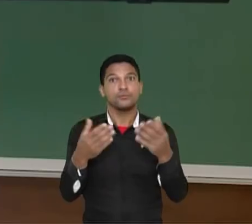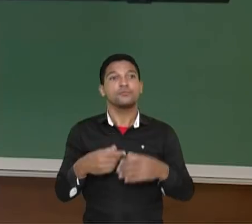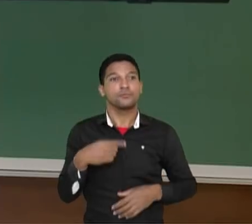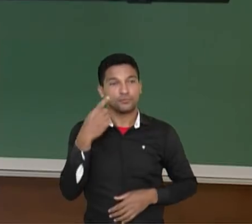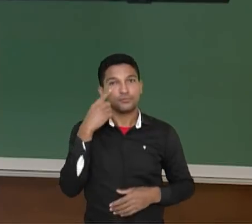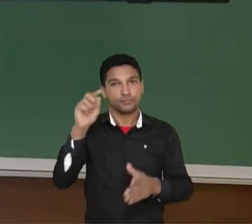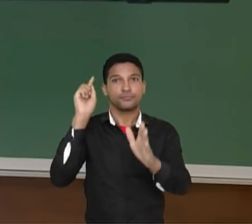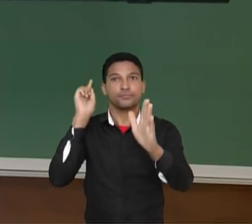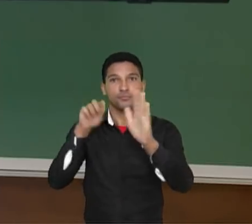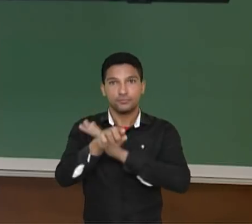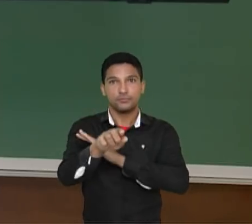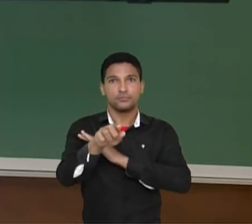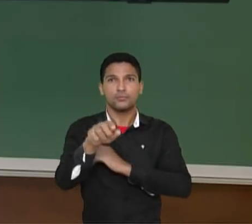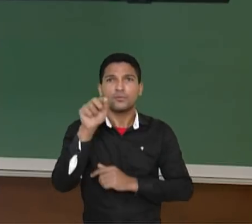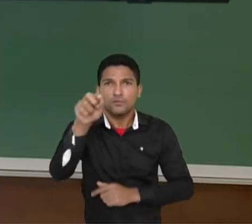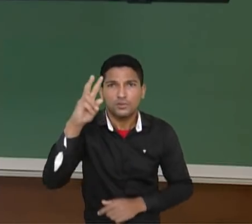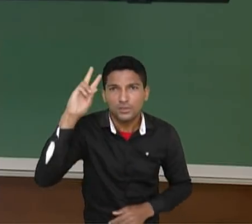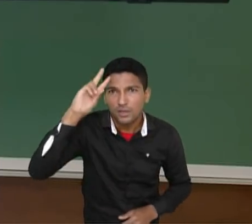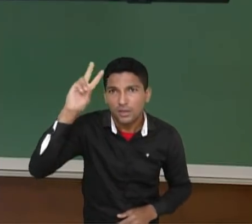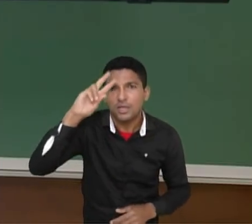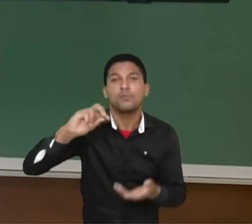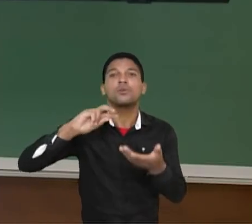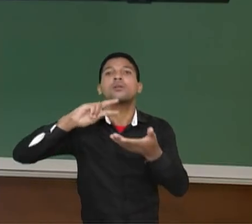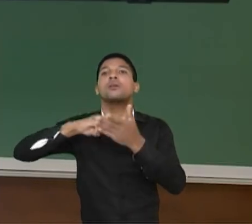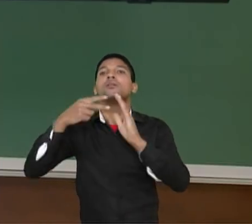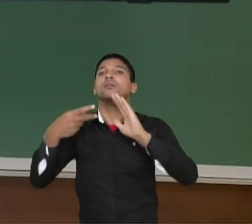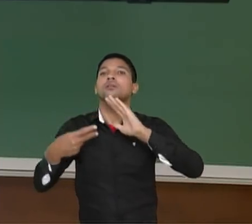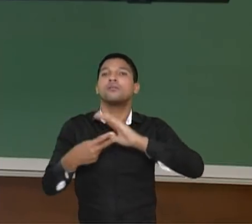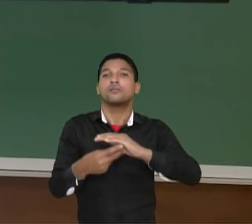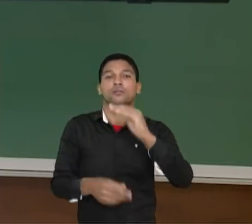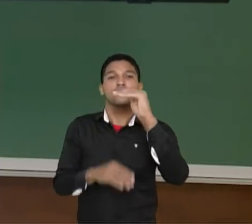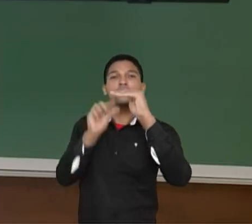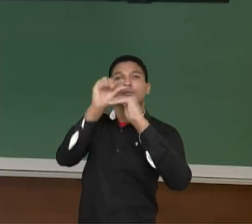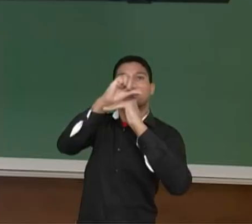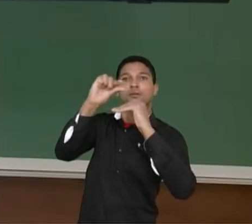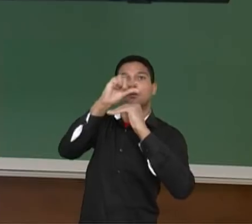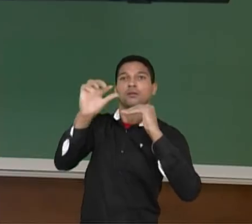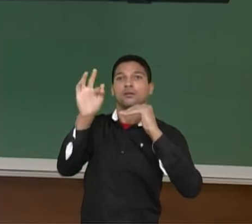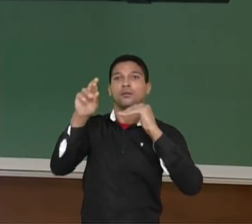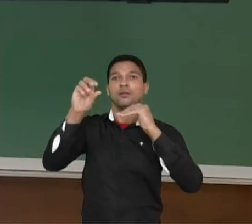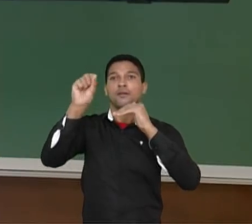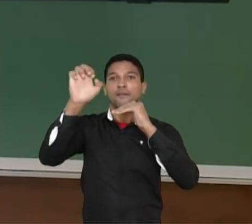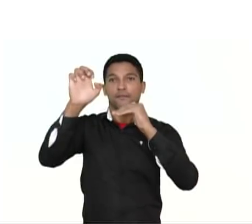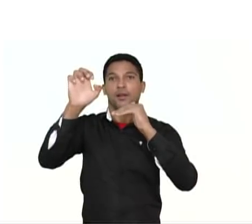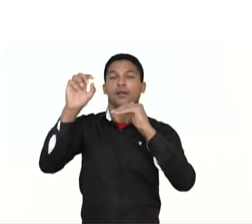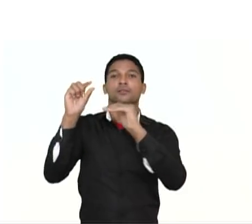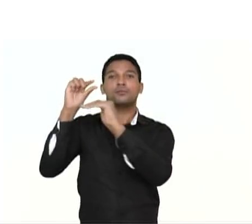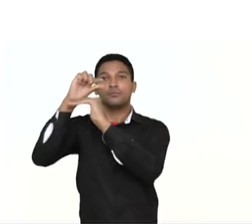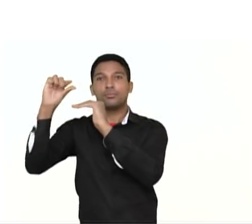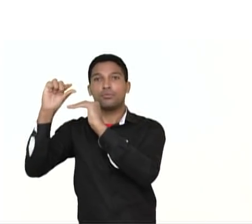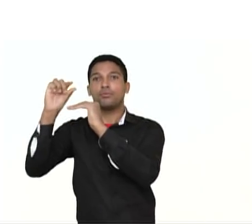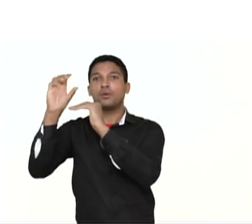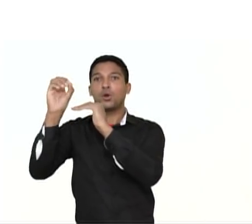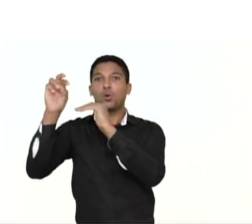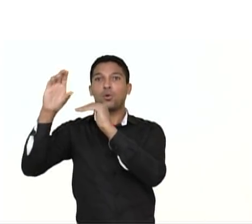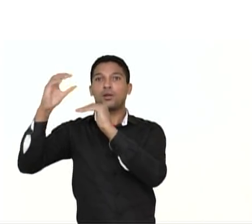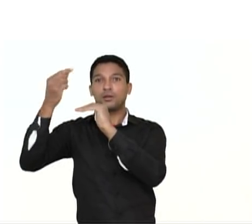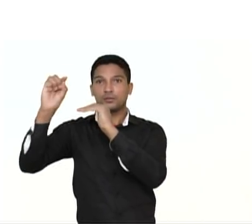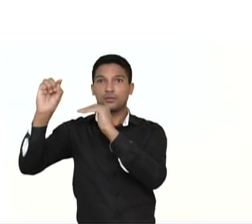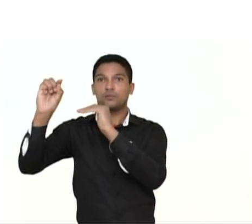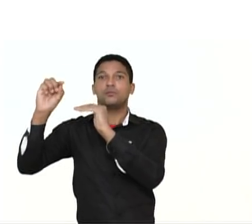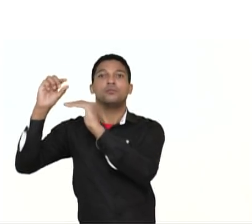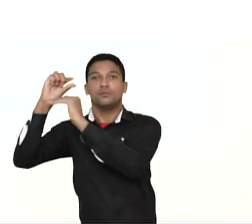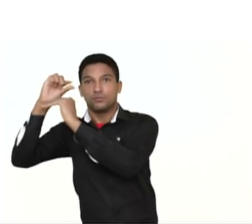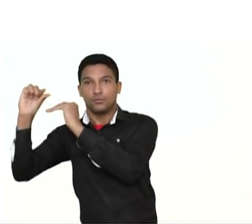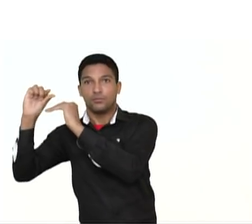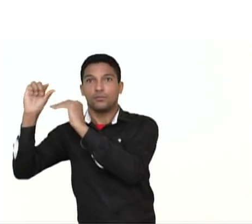você, aluno, você lembra o que é frase, oração e período? Alguns alunos vão lembrar, outros